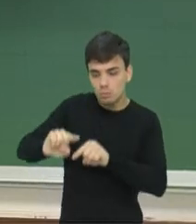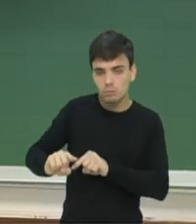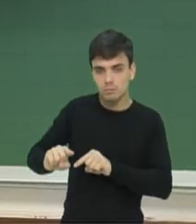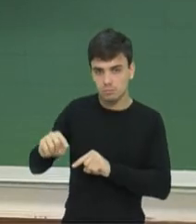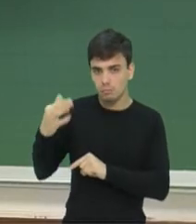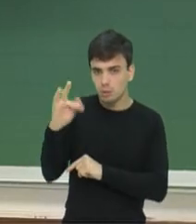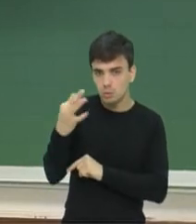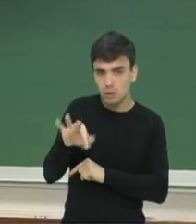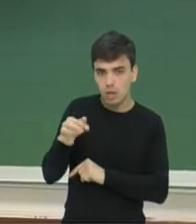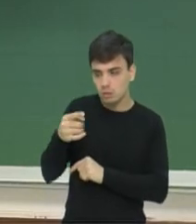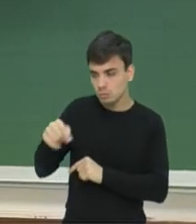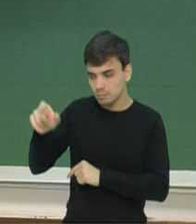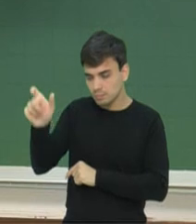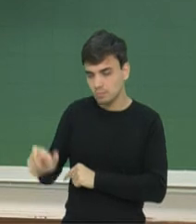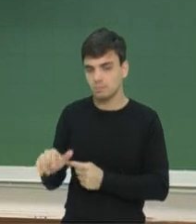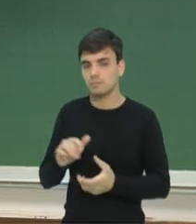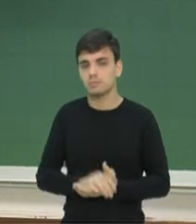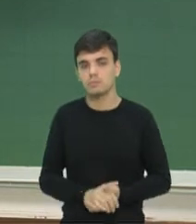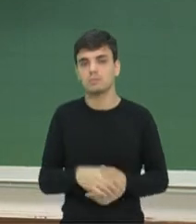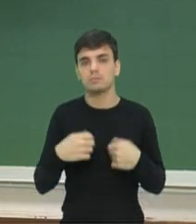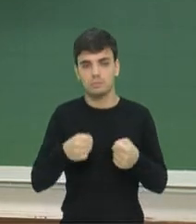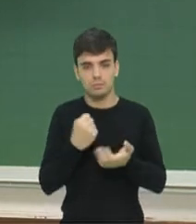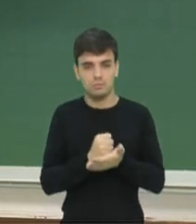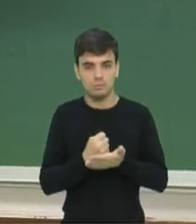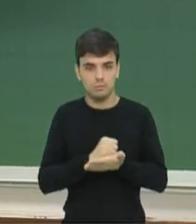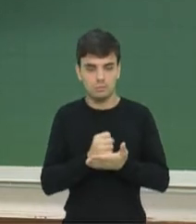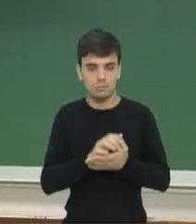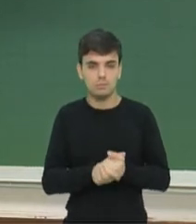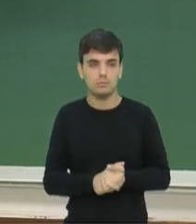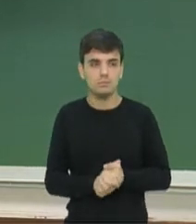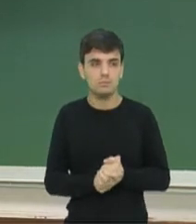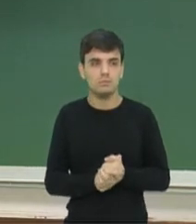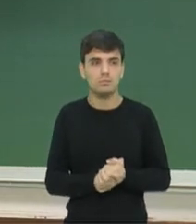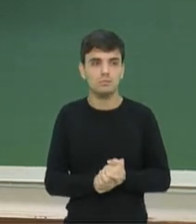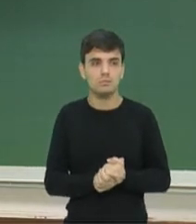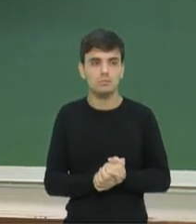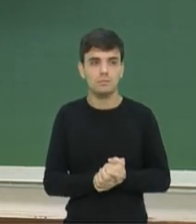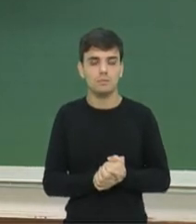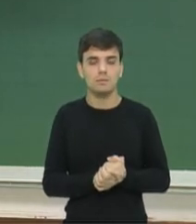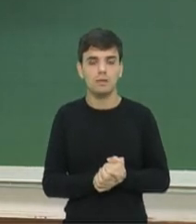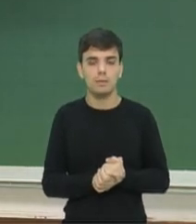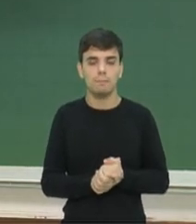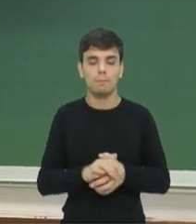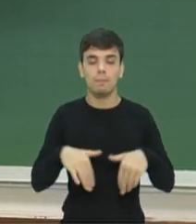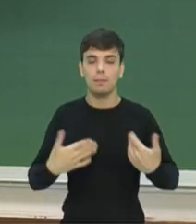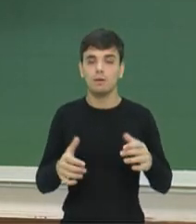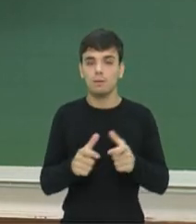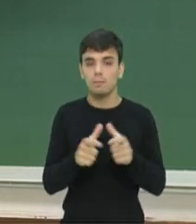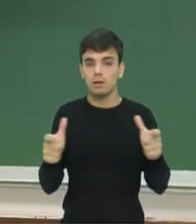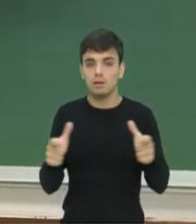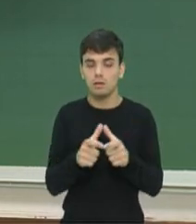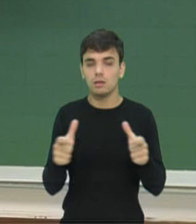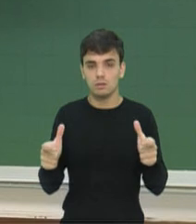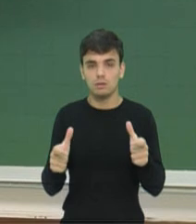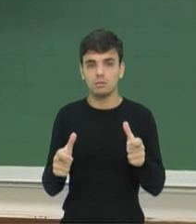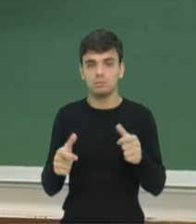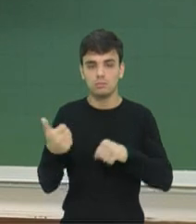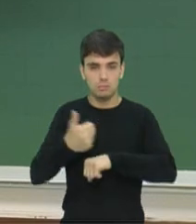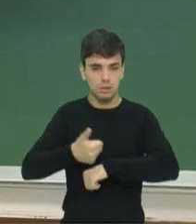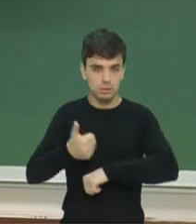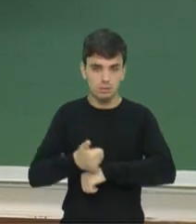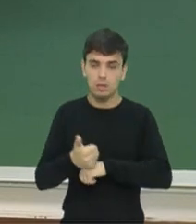uma lesão no adversário, então tem que ser controlado, mas aqui também tem, a maioria dos mestres considera como um degrau, né?